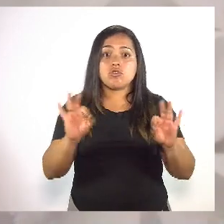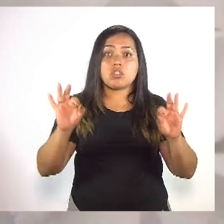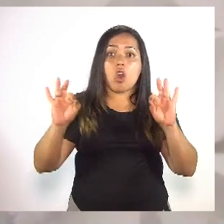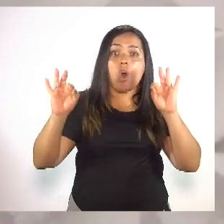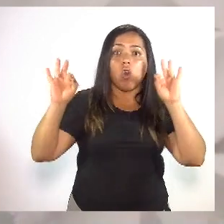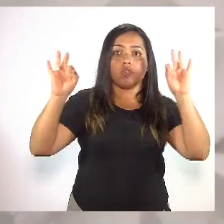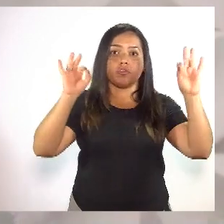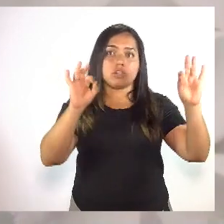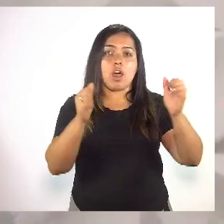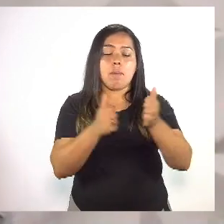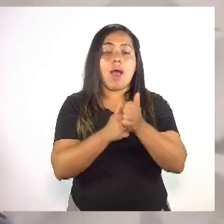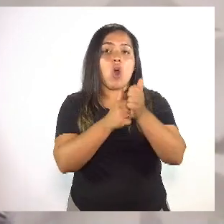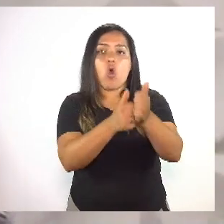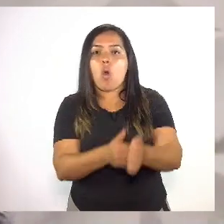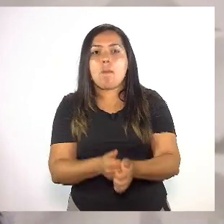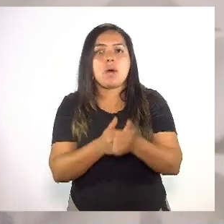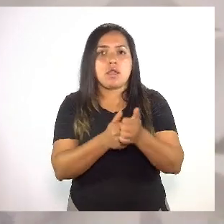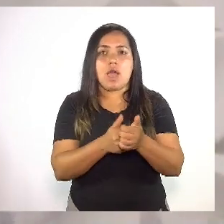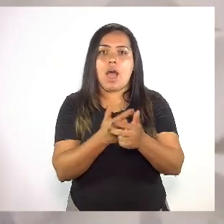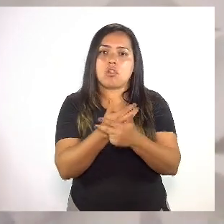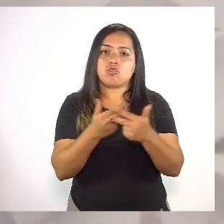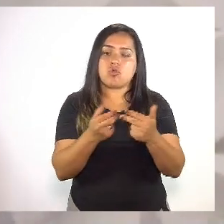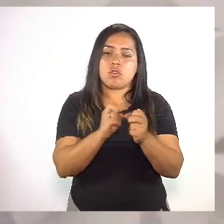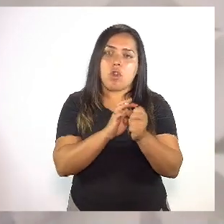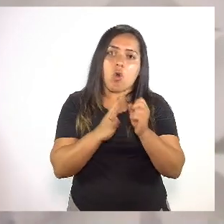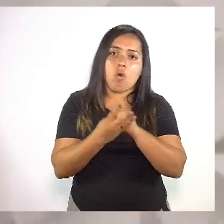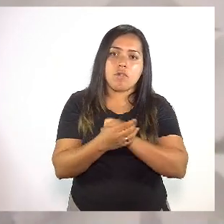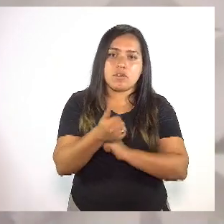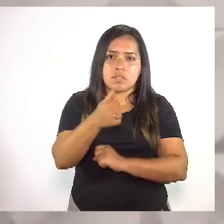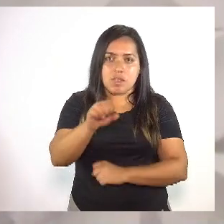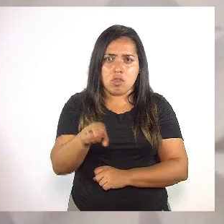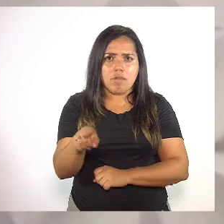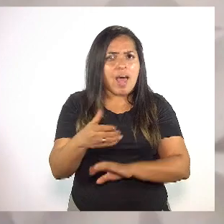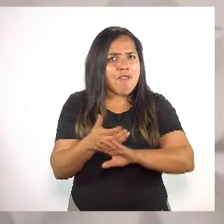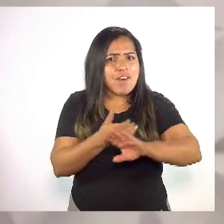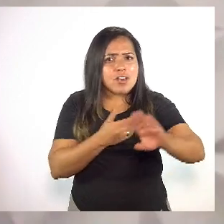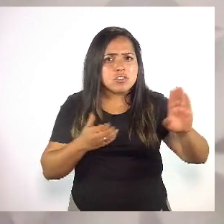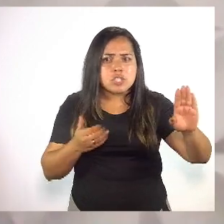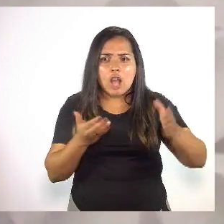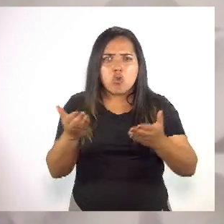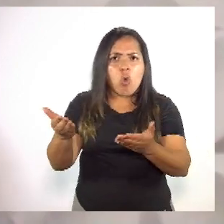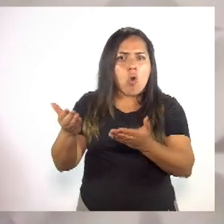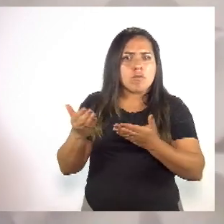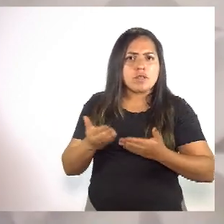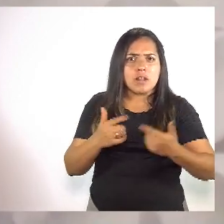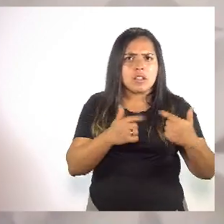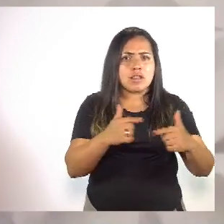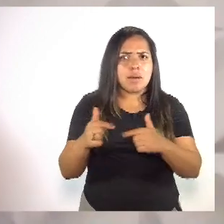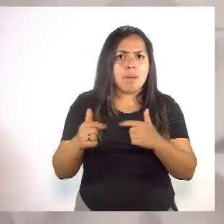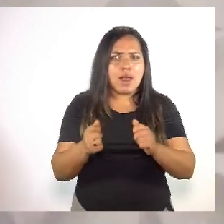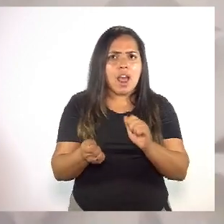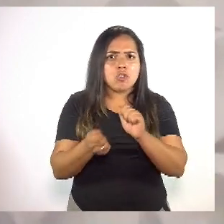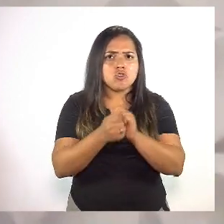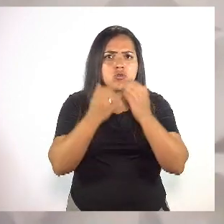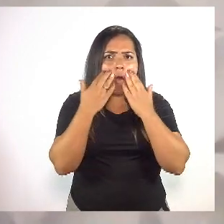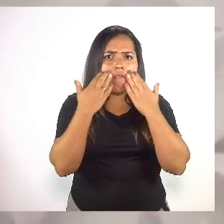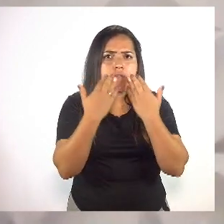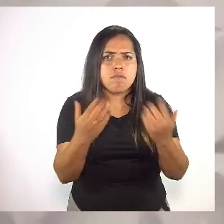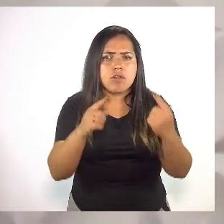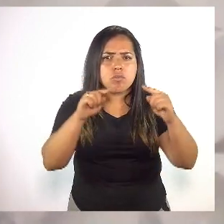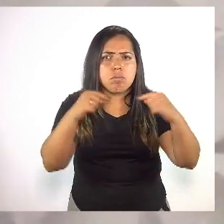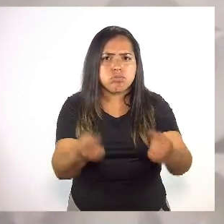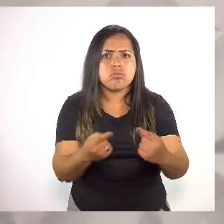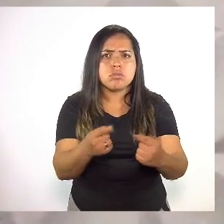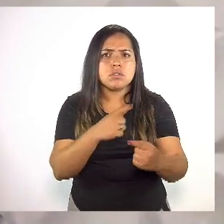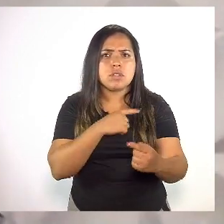para acompanhar as medidas de enfrentamento ao Covid-19. E o porquê da decisão do governo